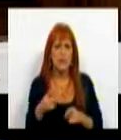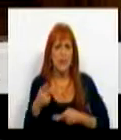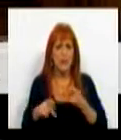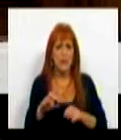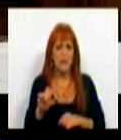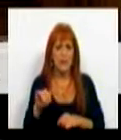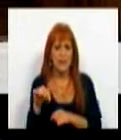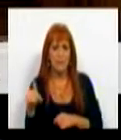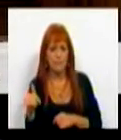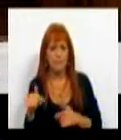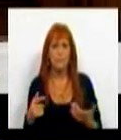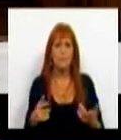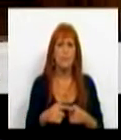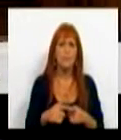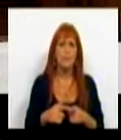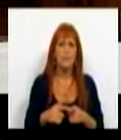análise do Citi.